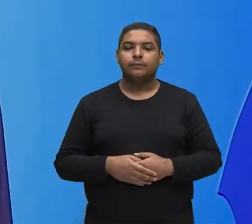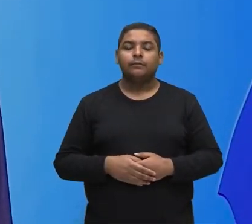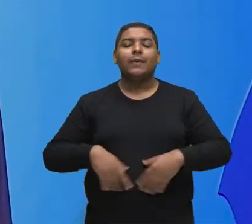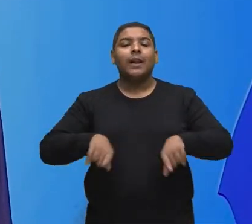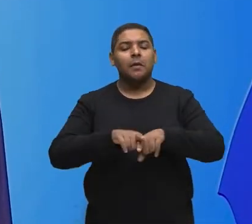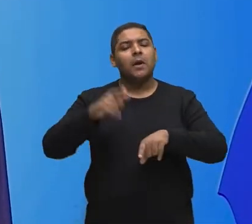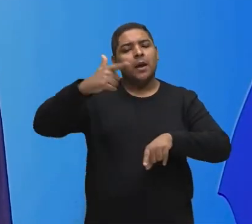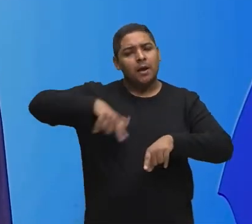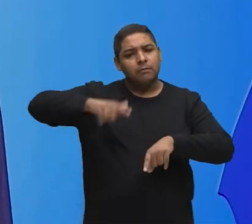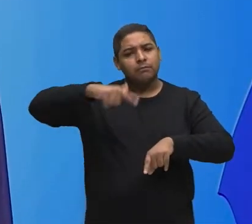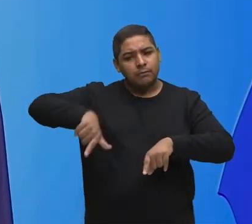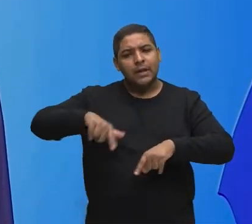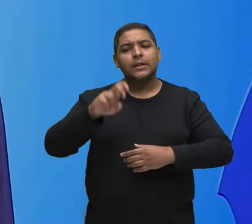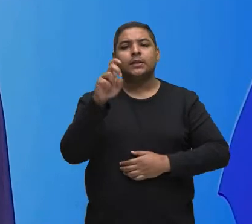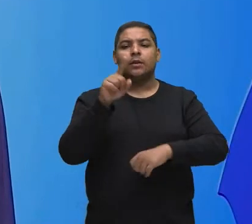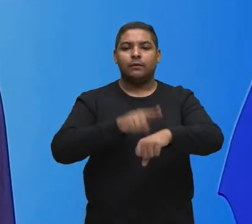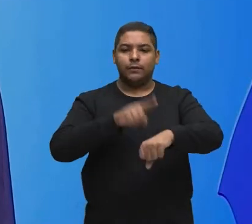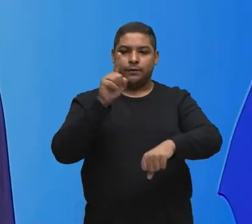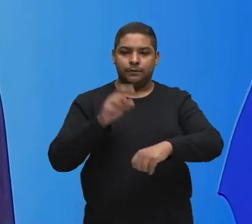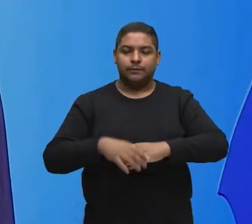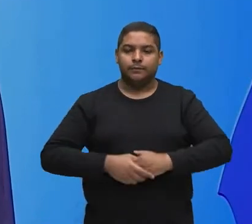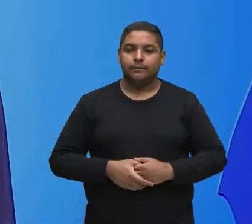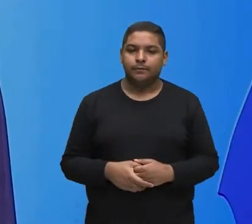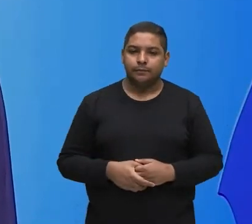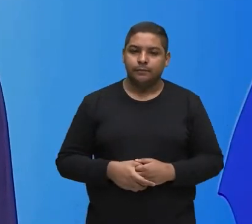também 5 vezes.